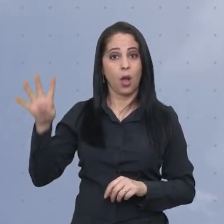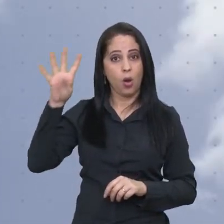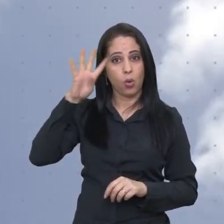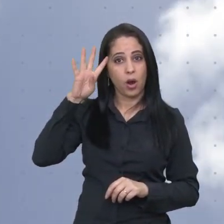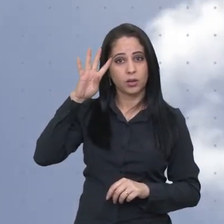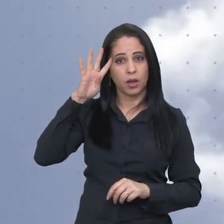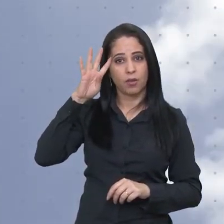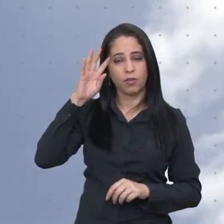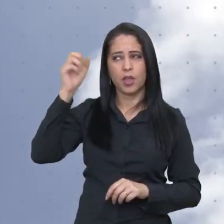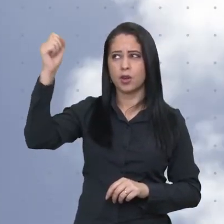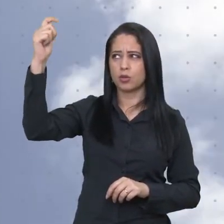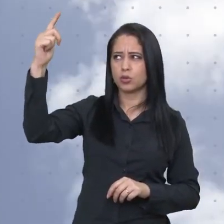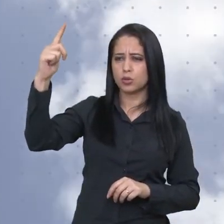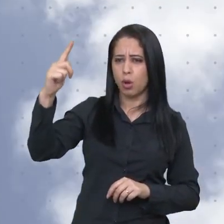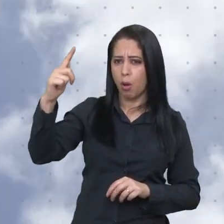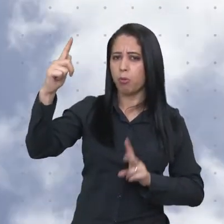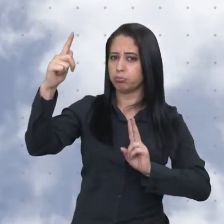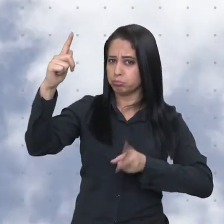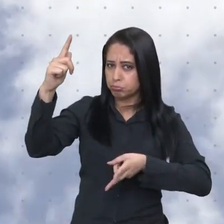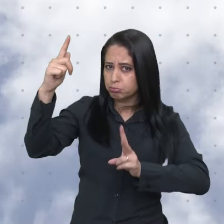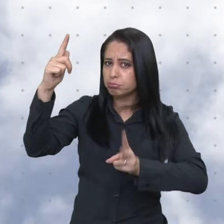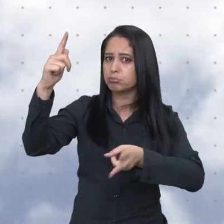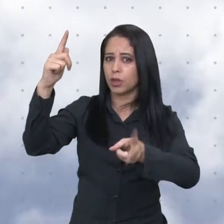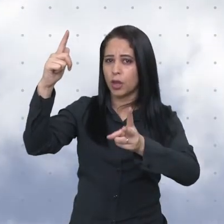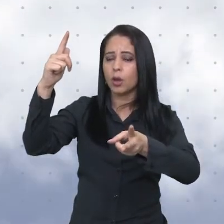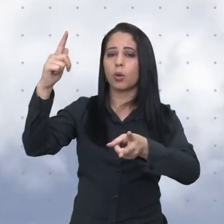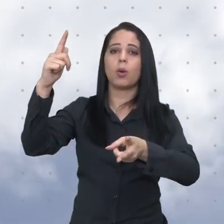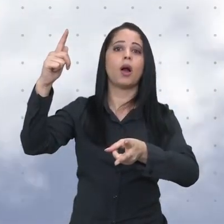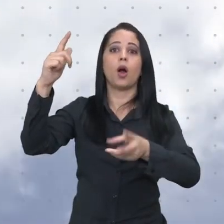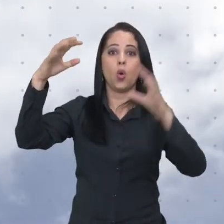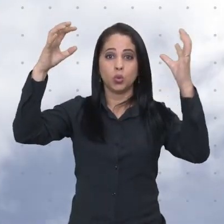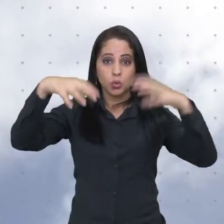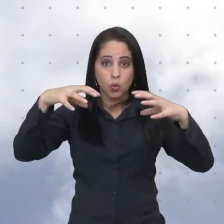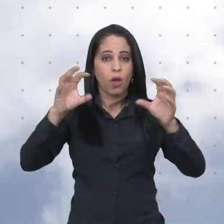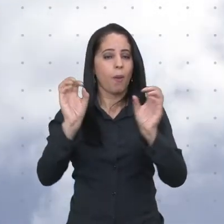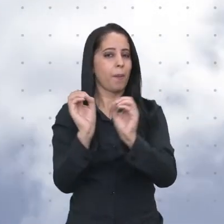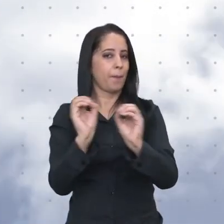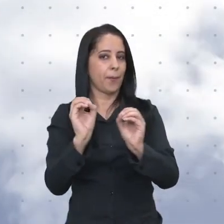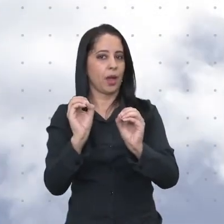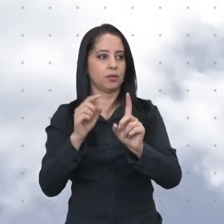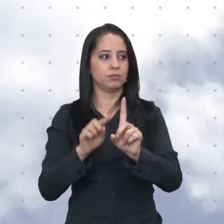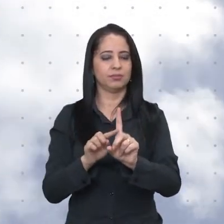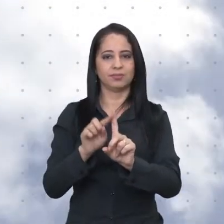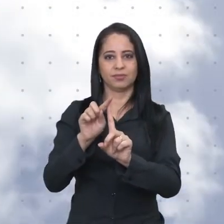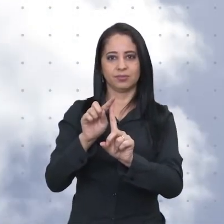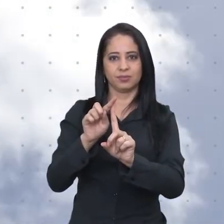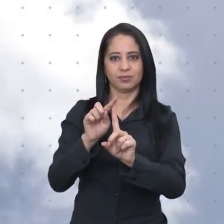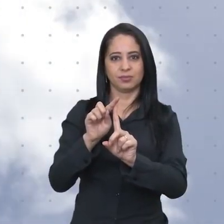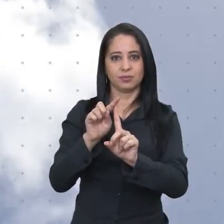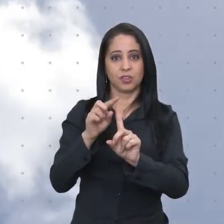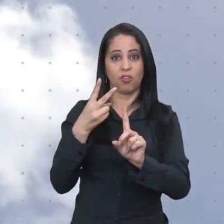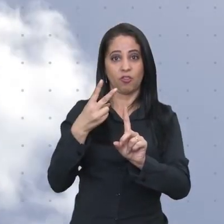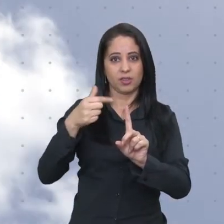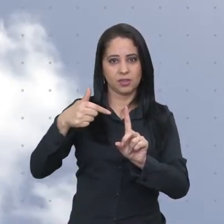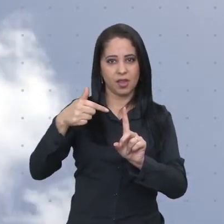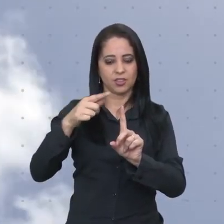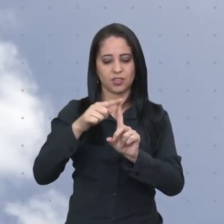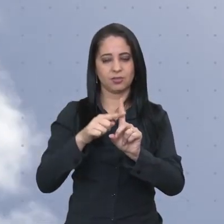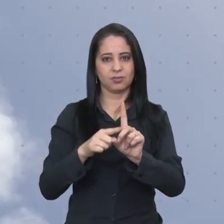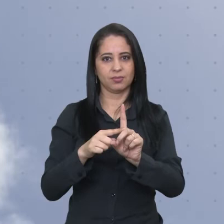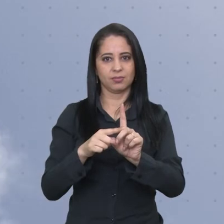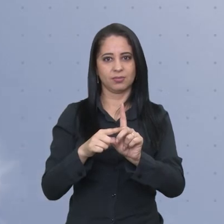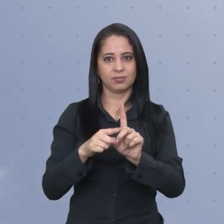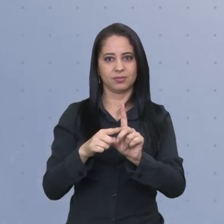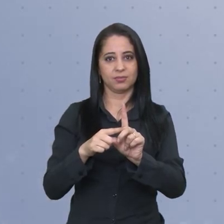mínima 9. Na quarta, o tempo permanece estável, com bastante sol e sem chuva. A temperatura